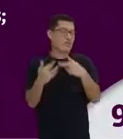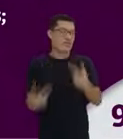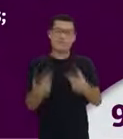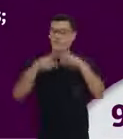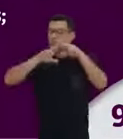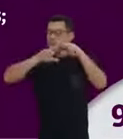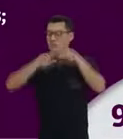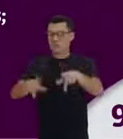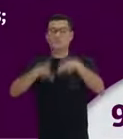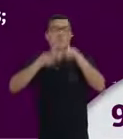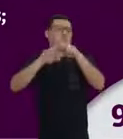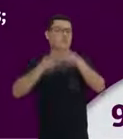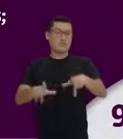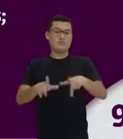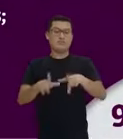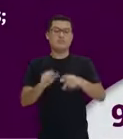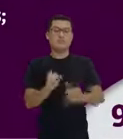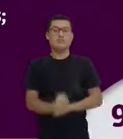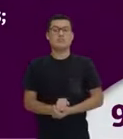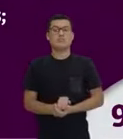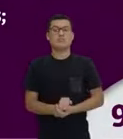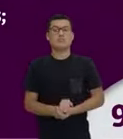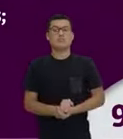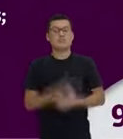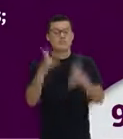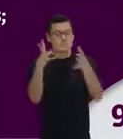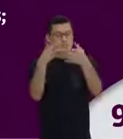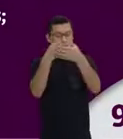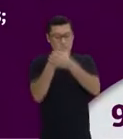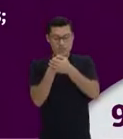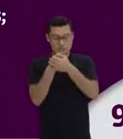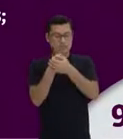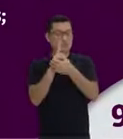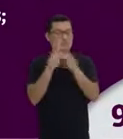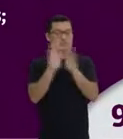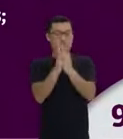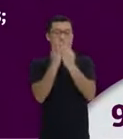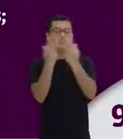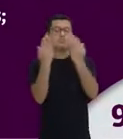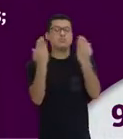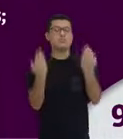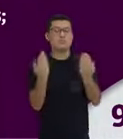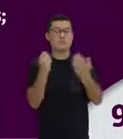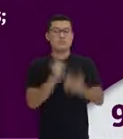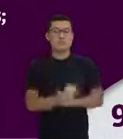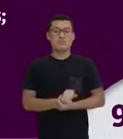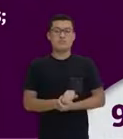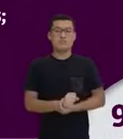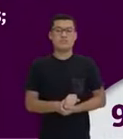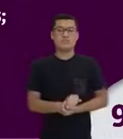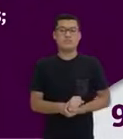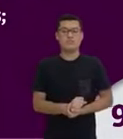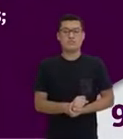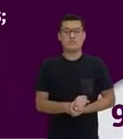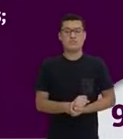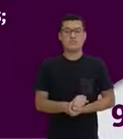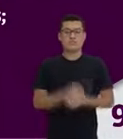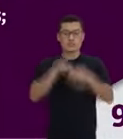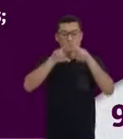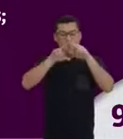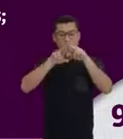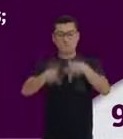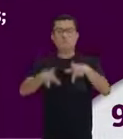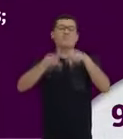diferentes ele não é fechado ele vai ser é